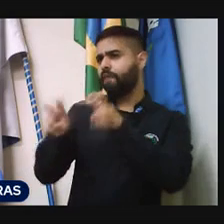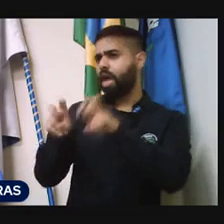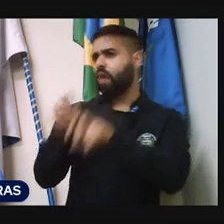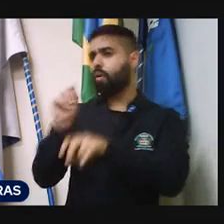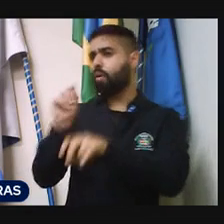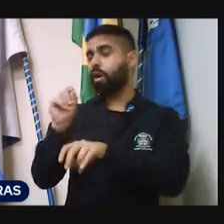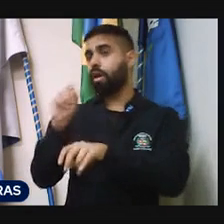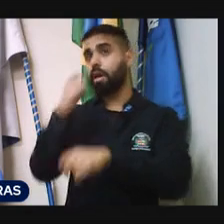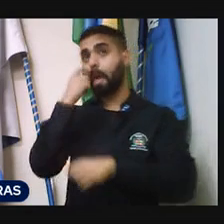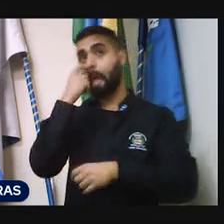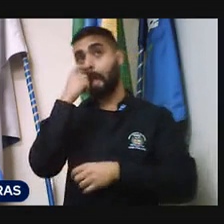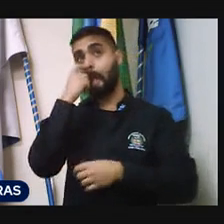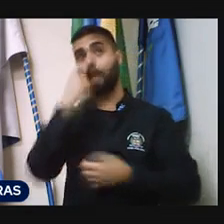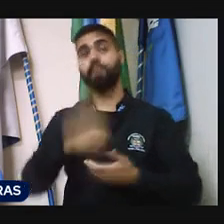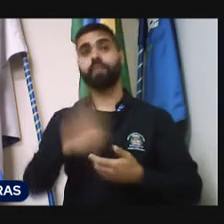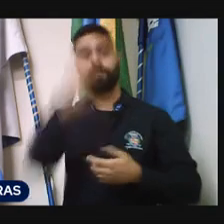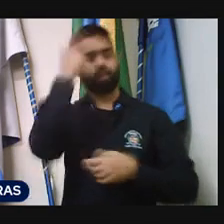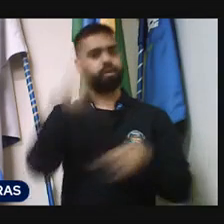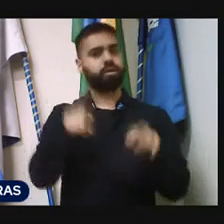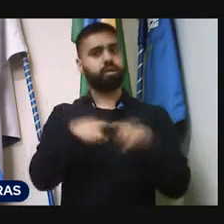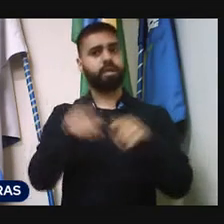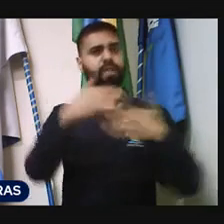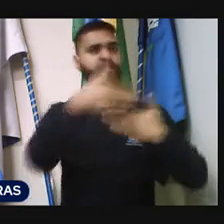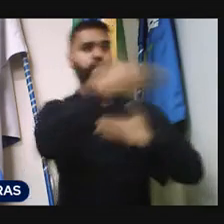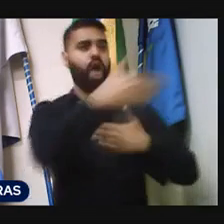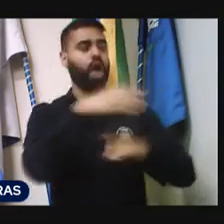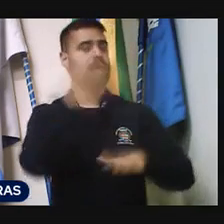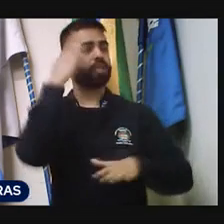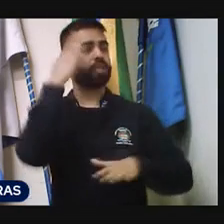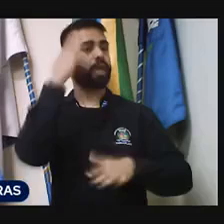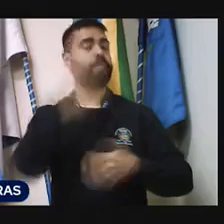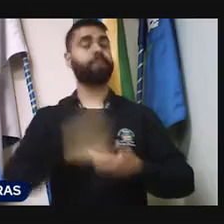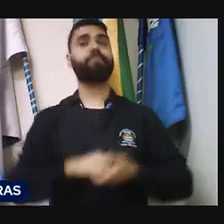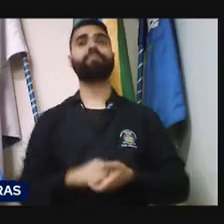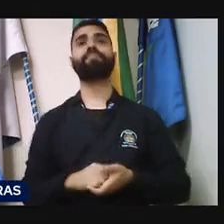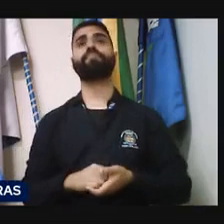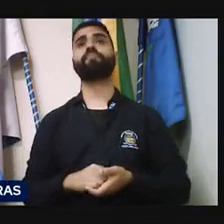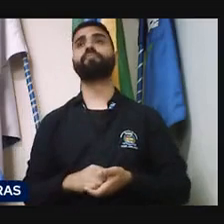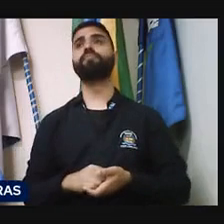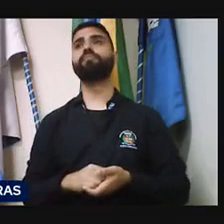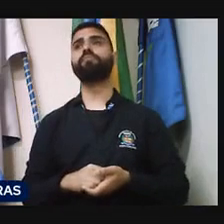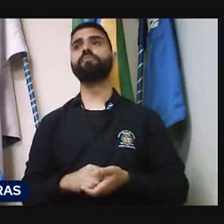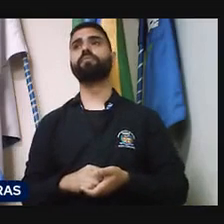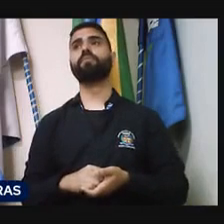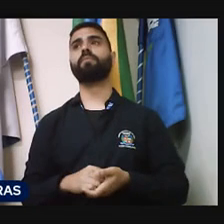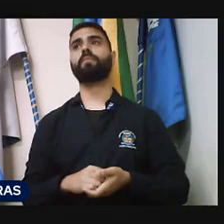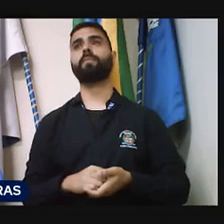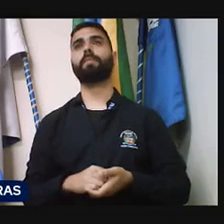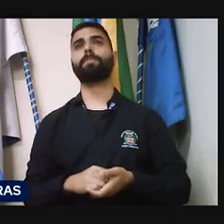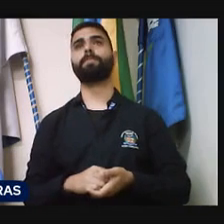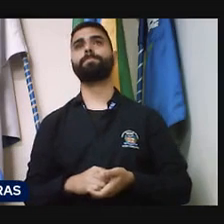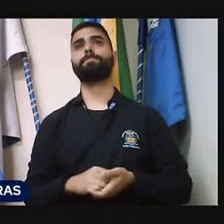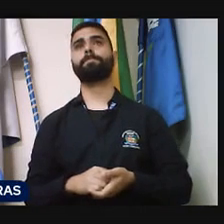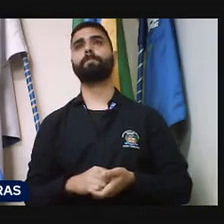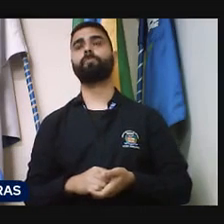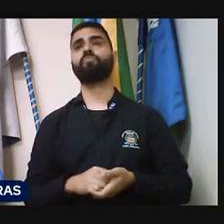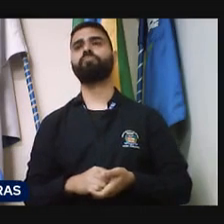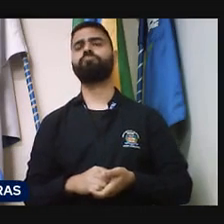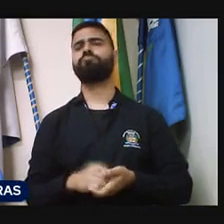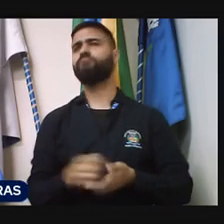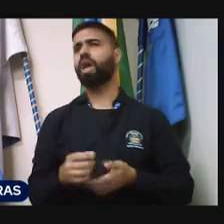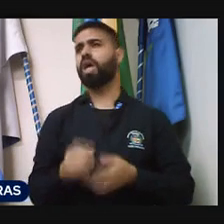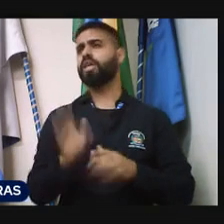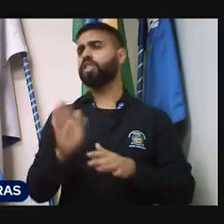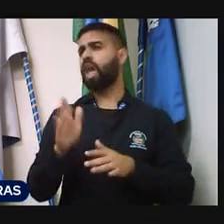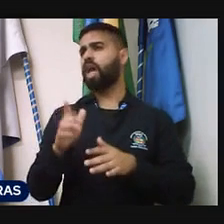e quem tava de fora viu que a gente tava nessa nessa Gestão na outra legislatura quantas